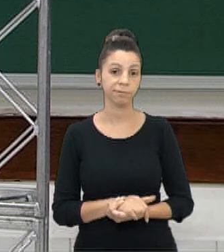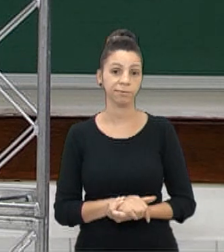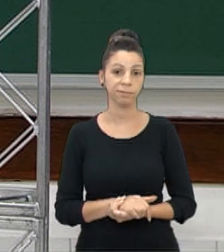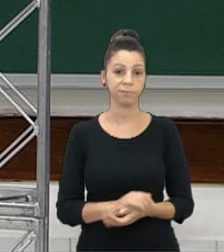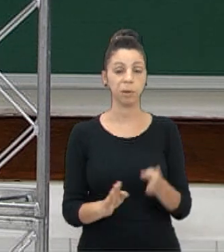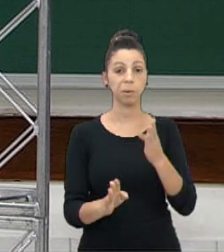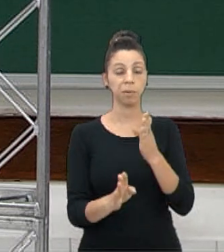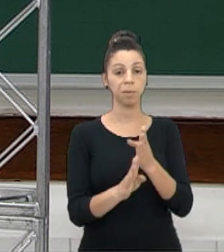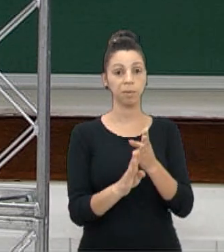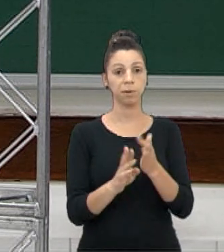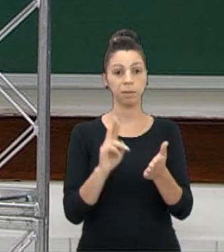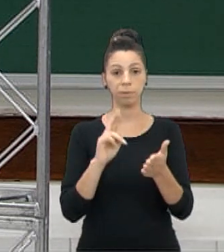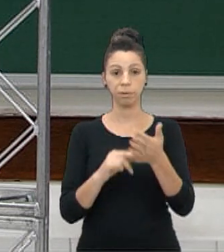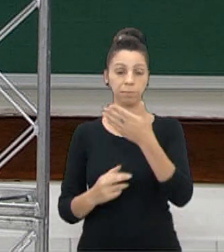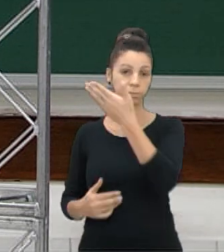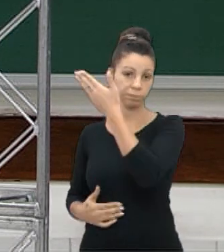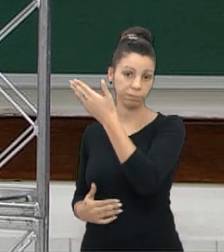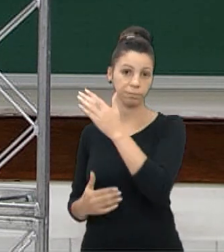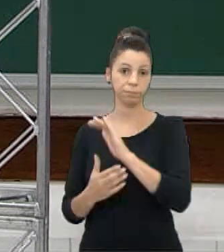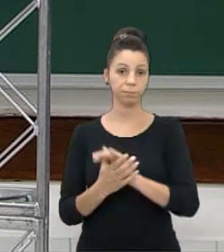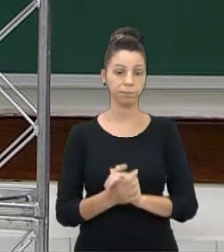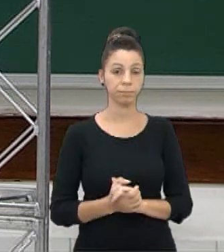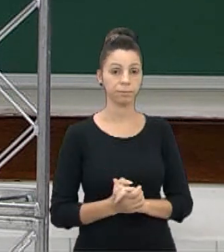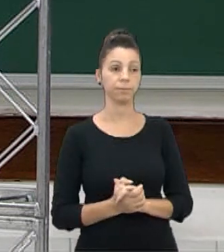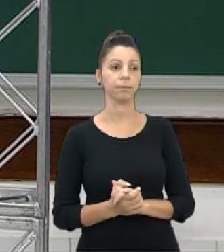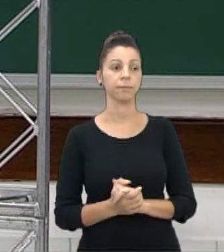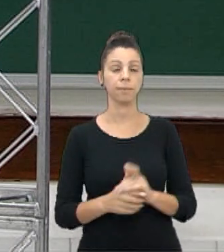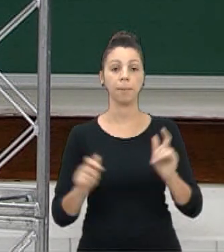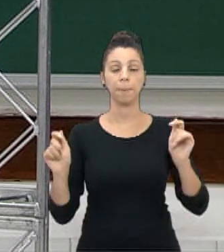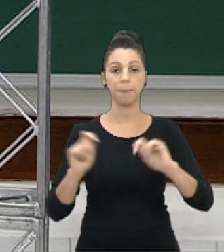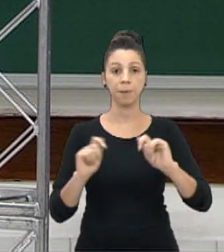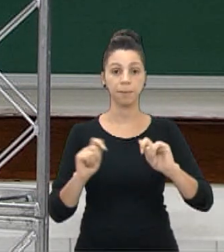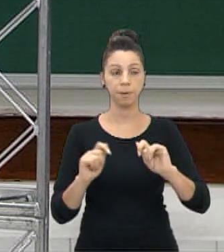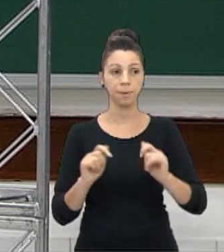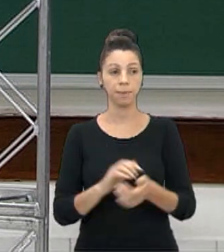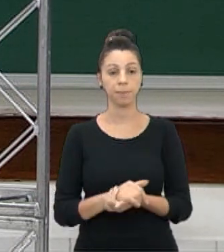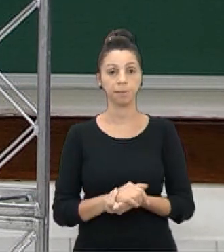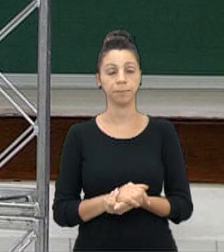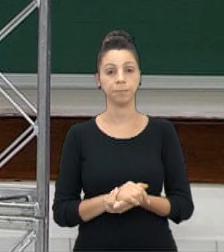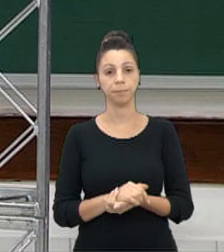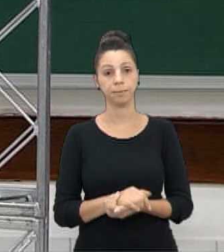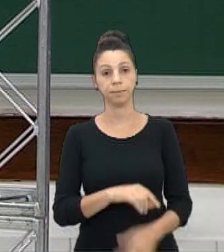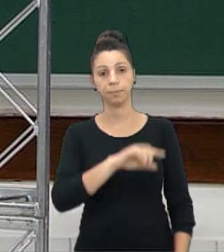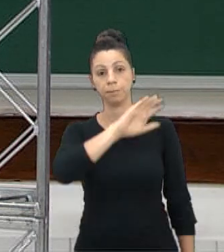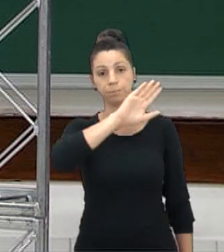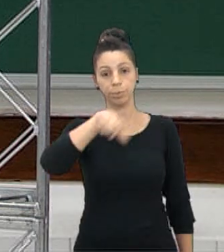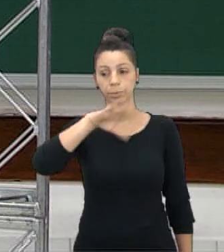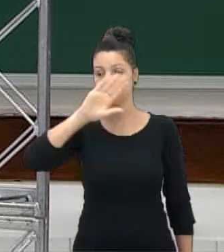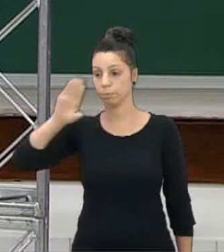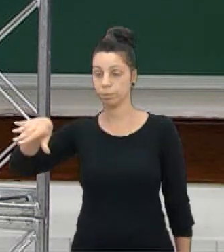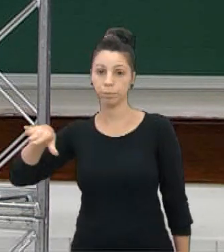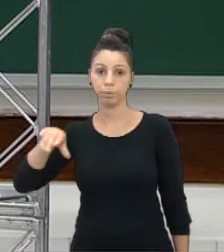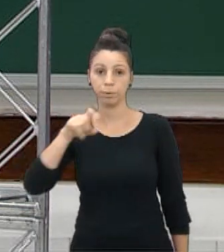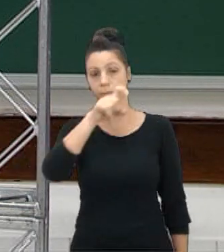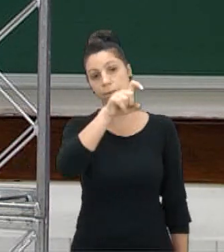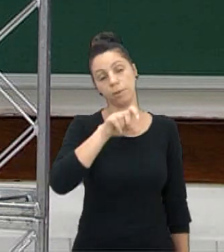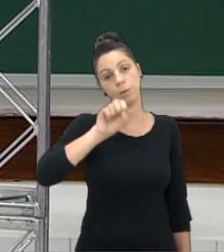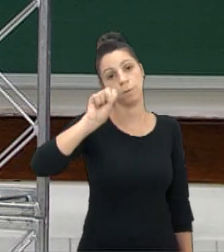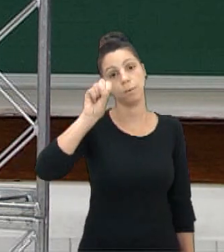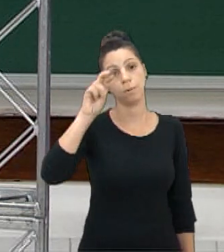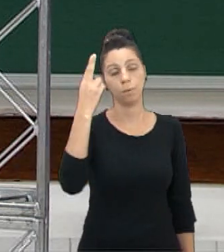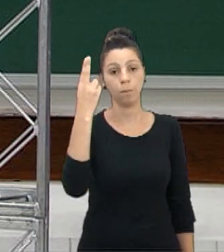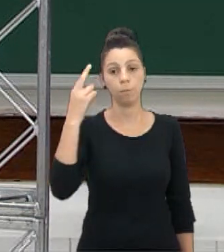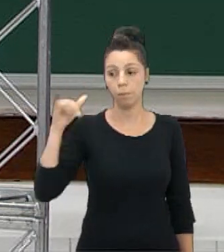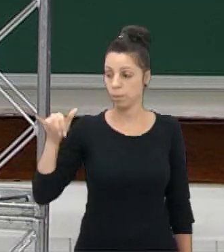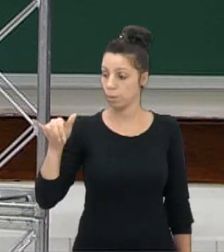essa situação, eu vou ter que anular ou o x ou o y, tá? Das duas equações. E